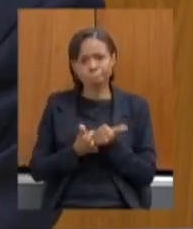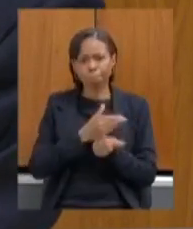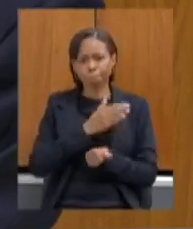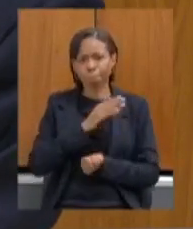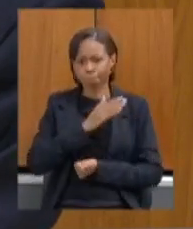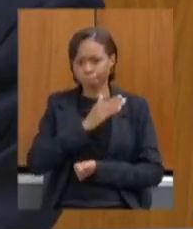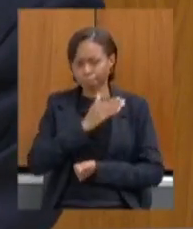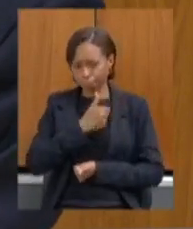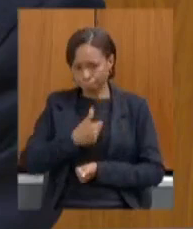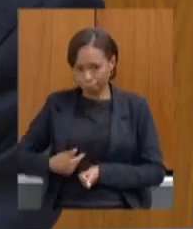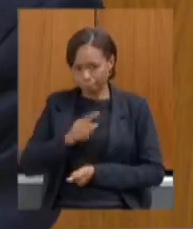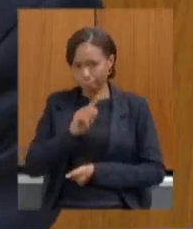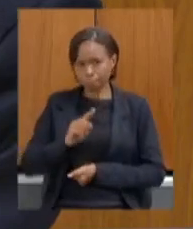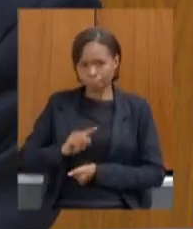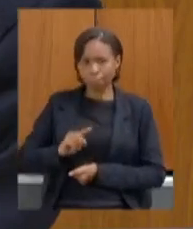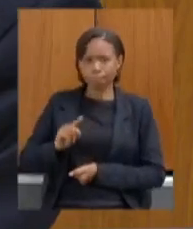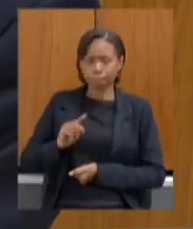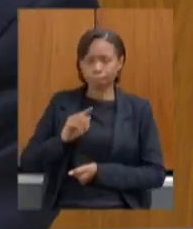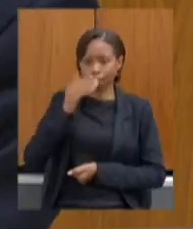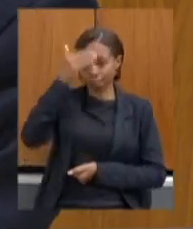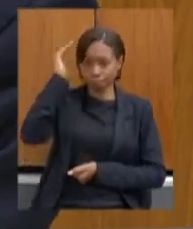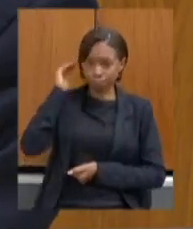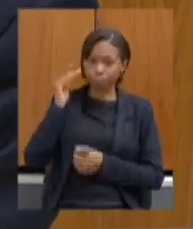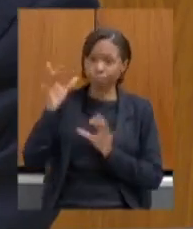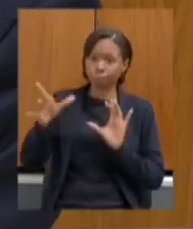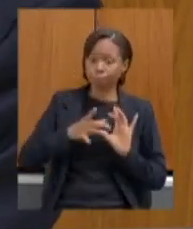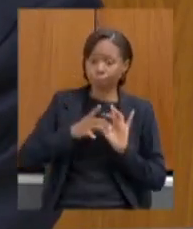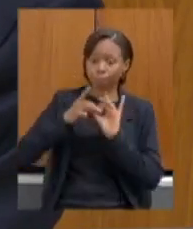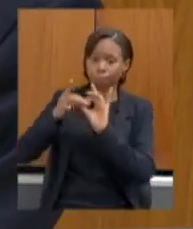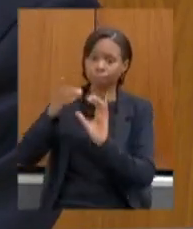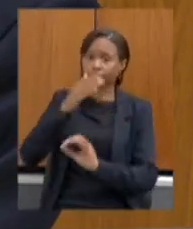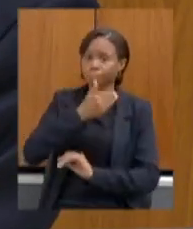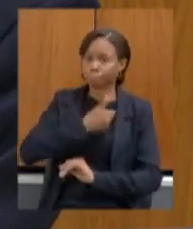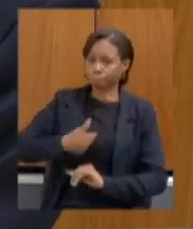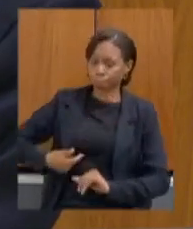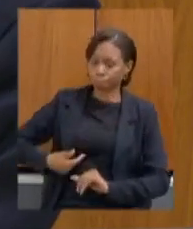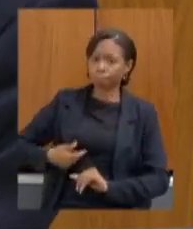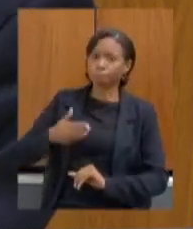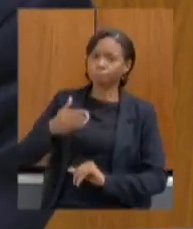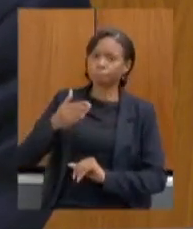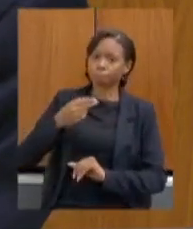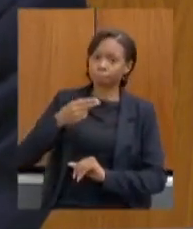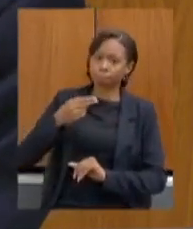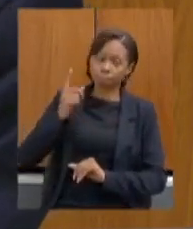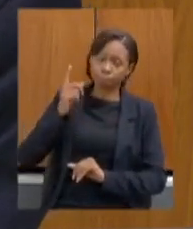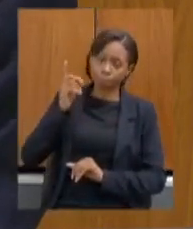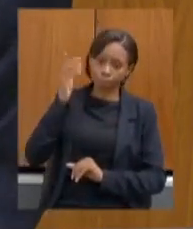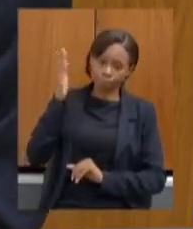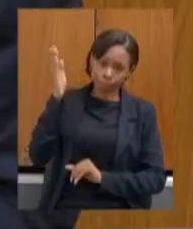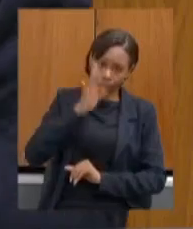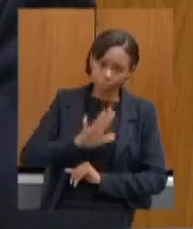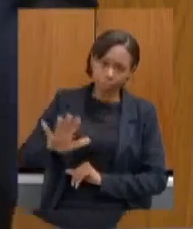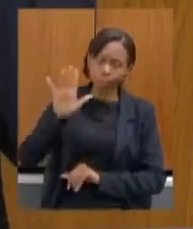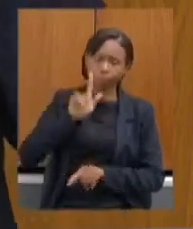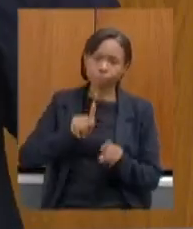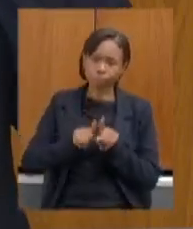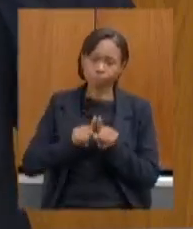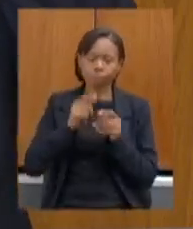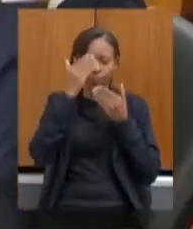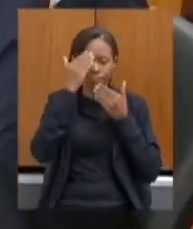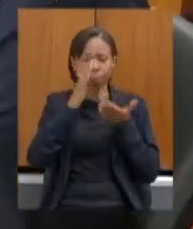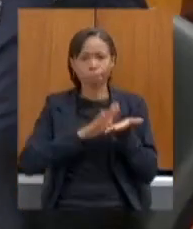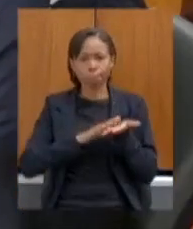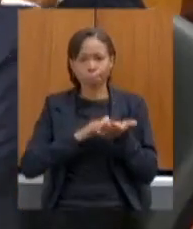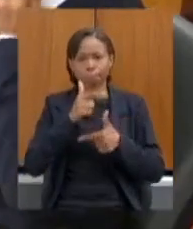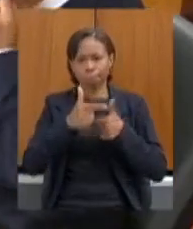o governo federal, a integração nacional e também o presidente do repúblico. Muito obrigado e parabéns pelo seu trabalho. Obrigado,